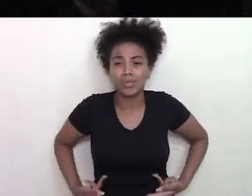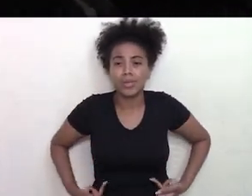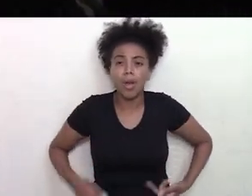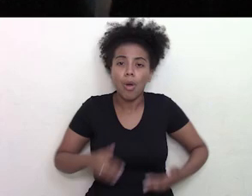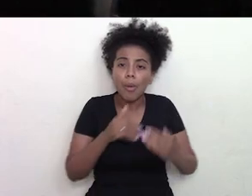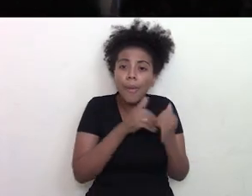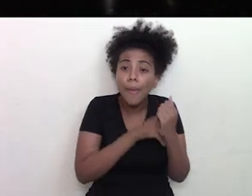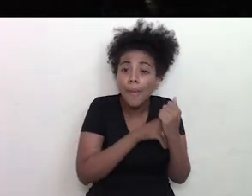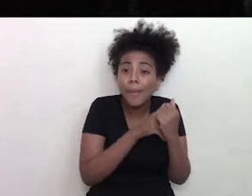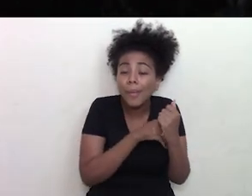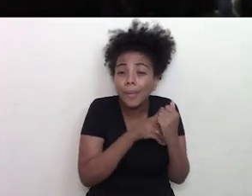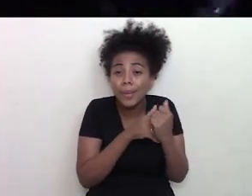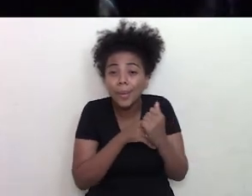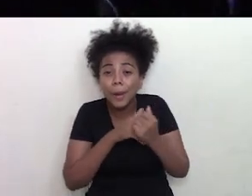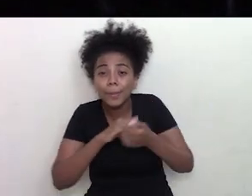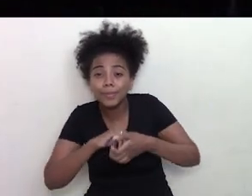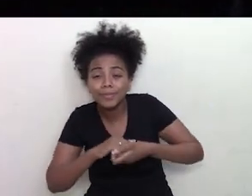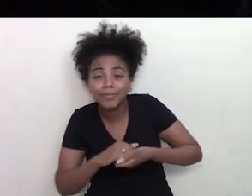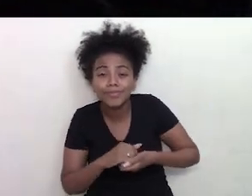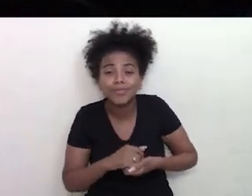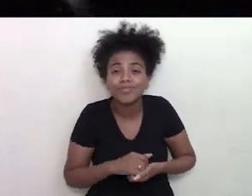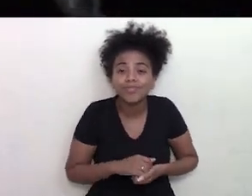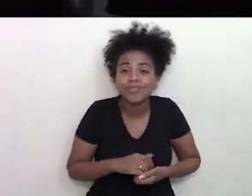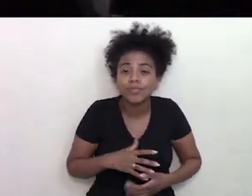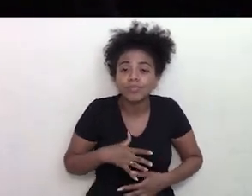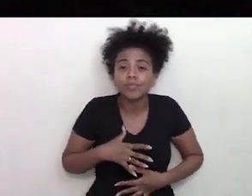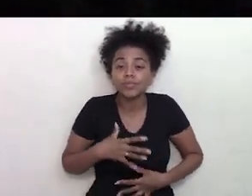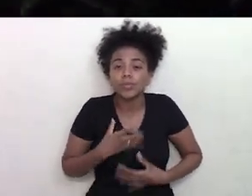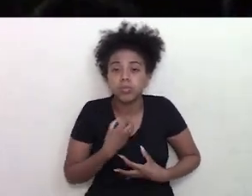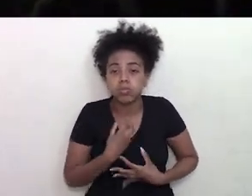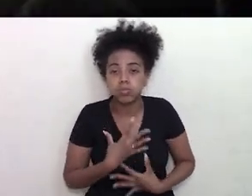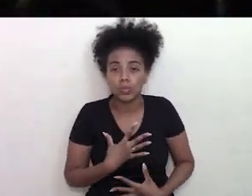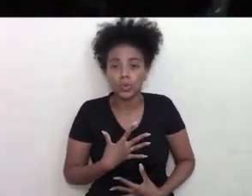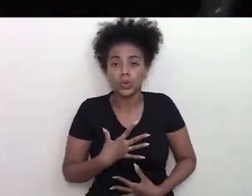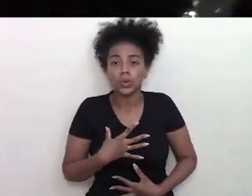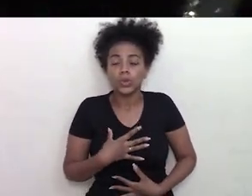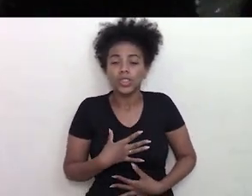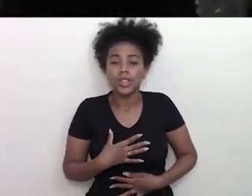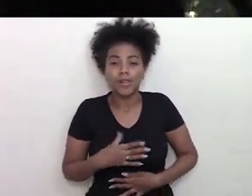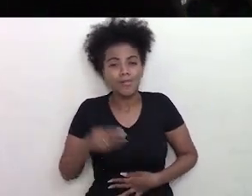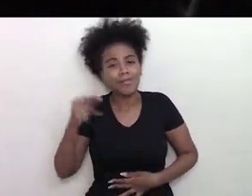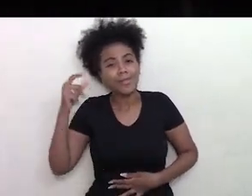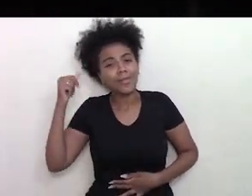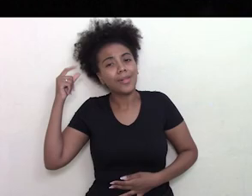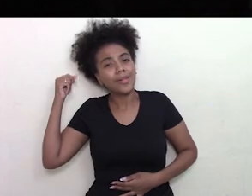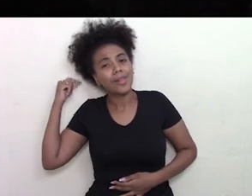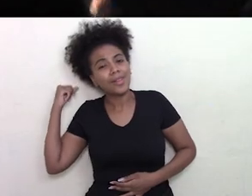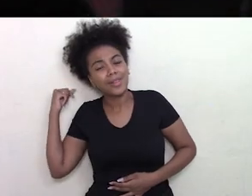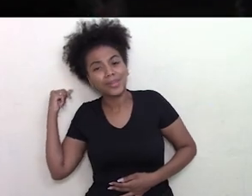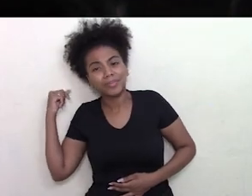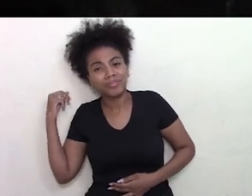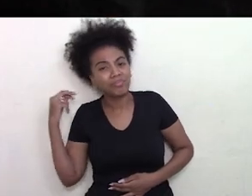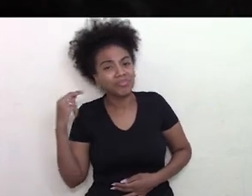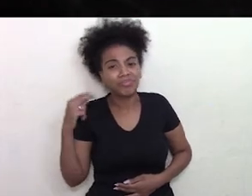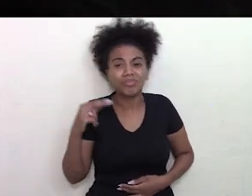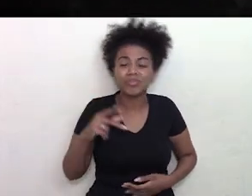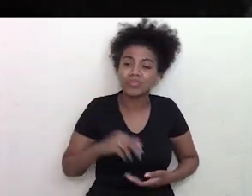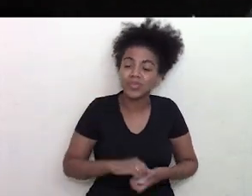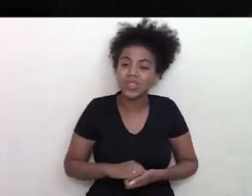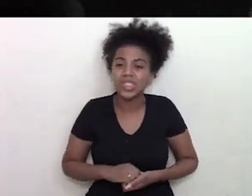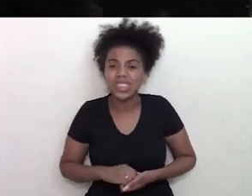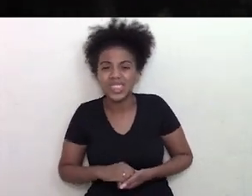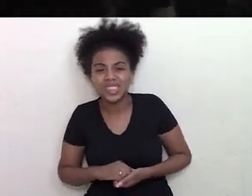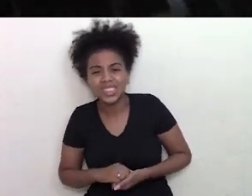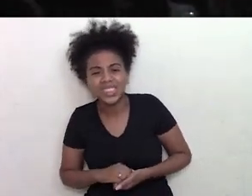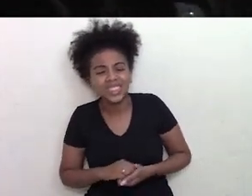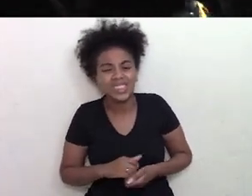seus. Te arranca cada suspiro de prazer. Nosso passado, sei, não é simples assim. Deixou